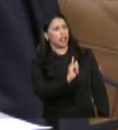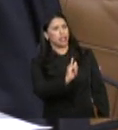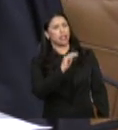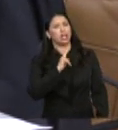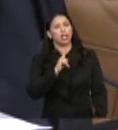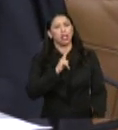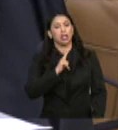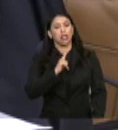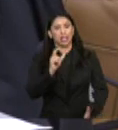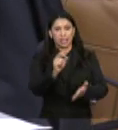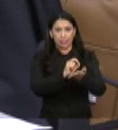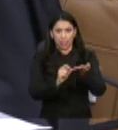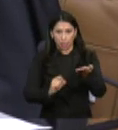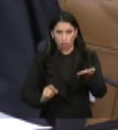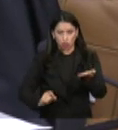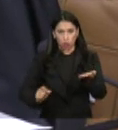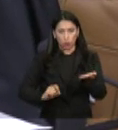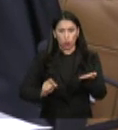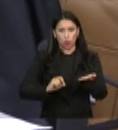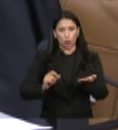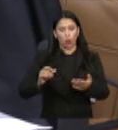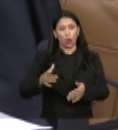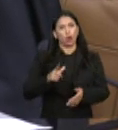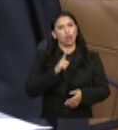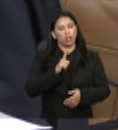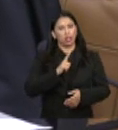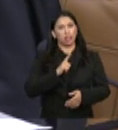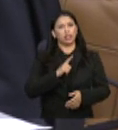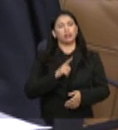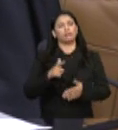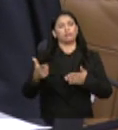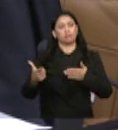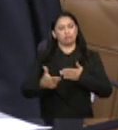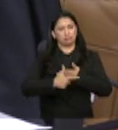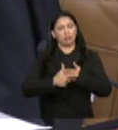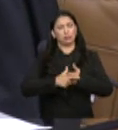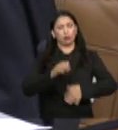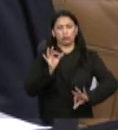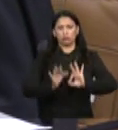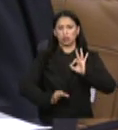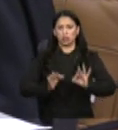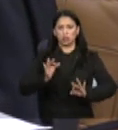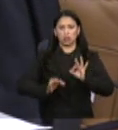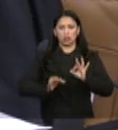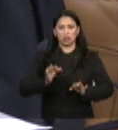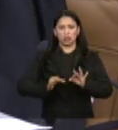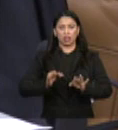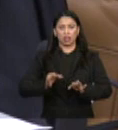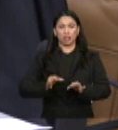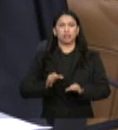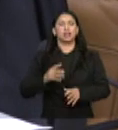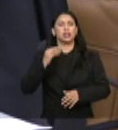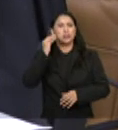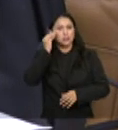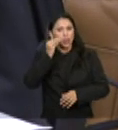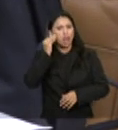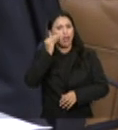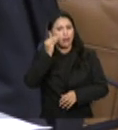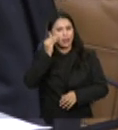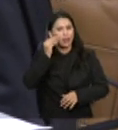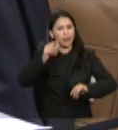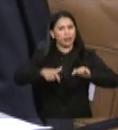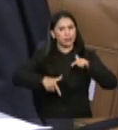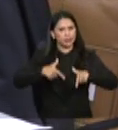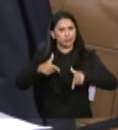filólogo e sobretudo um grande jurista experiente experimentado nos embates da